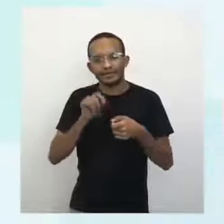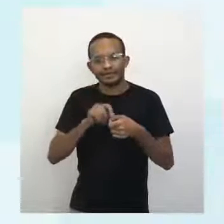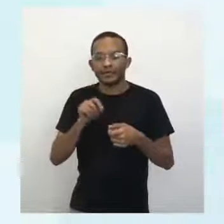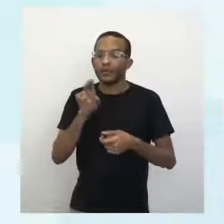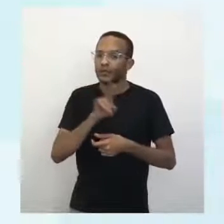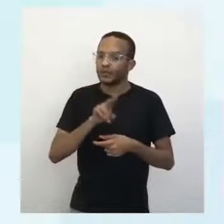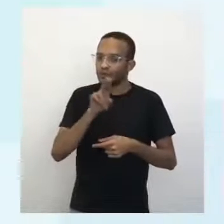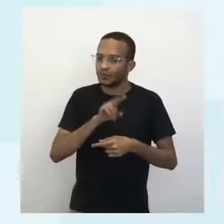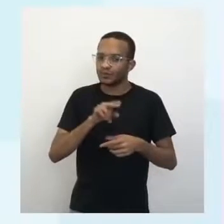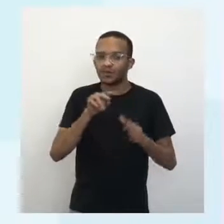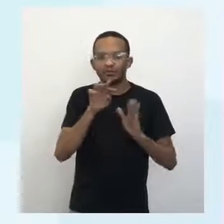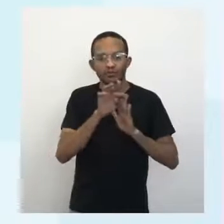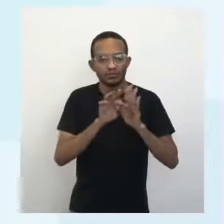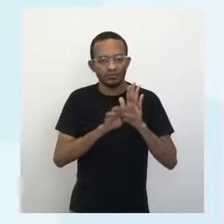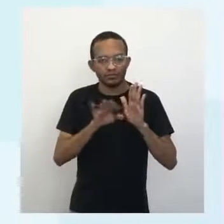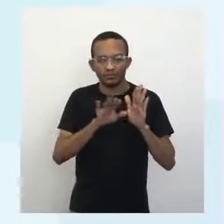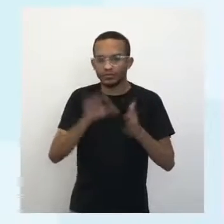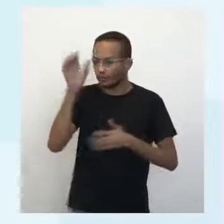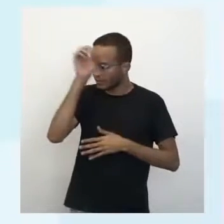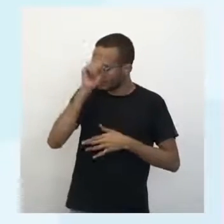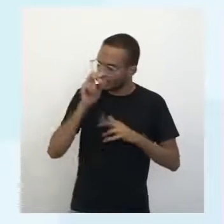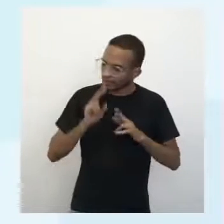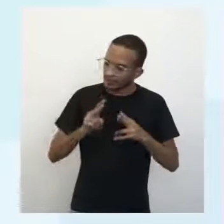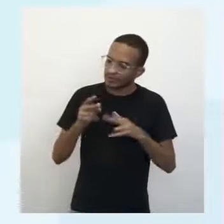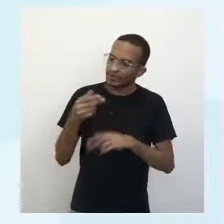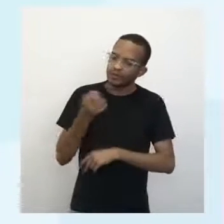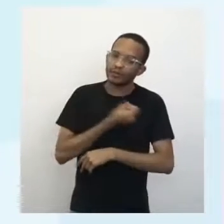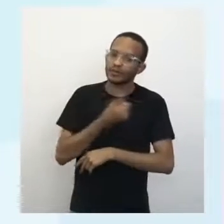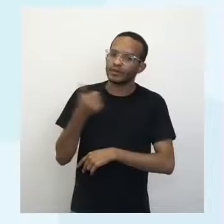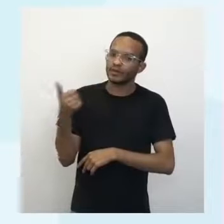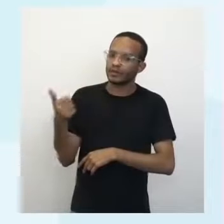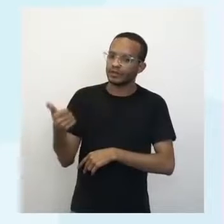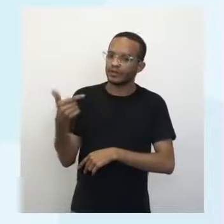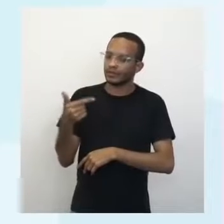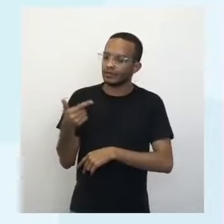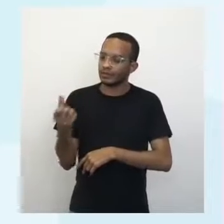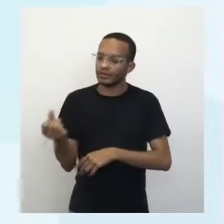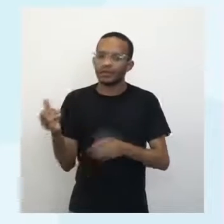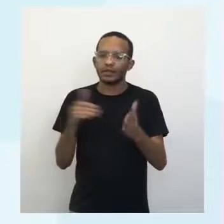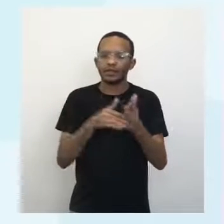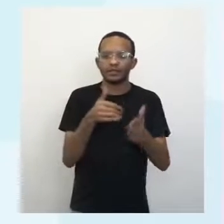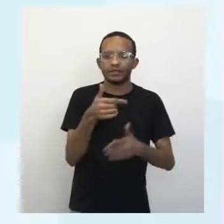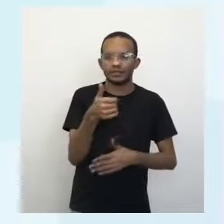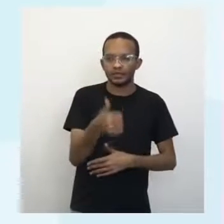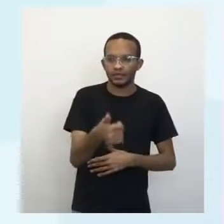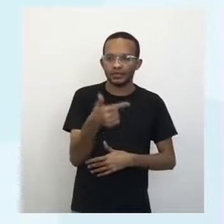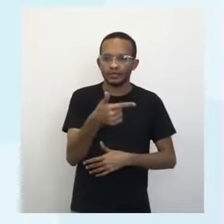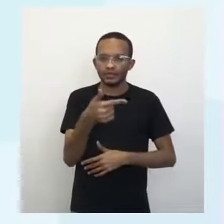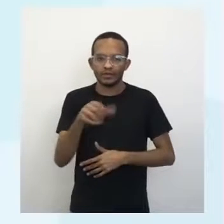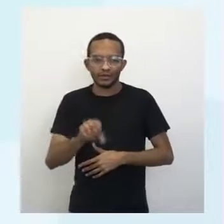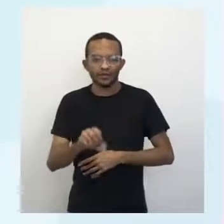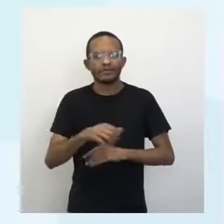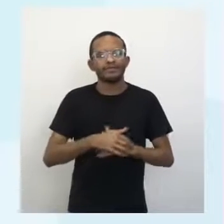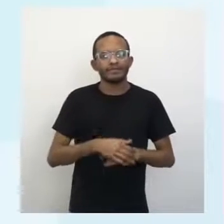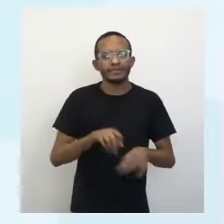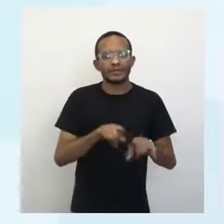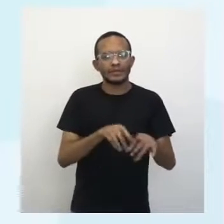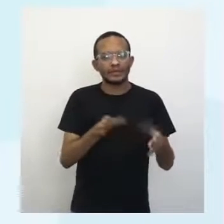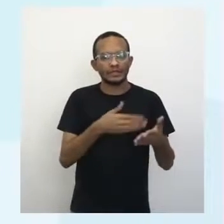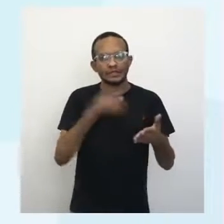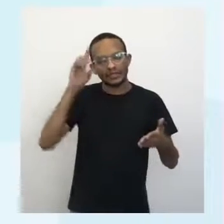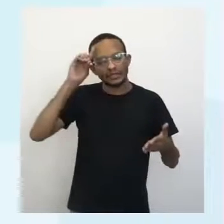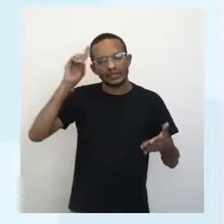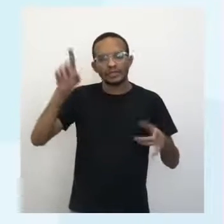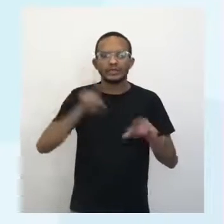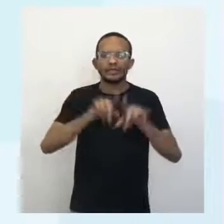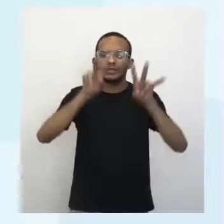usar o material Aprender Sempre da página 126 até a página 129. Identificar a aula em seu caderno com data